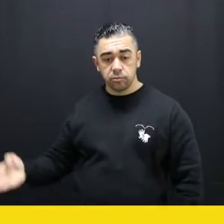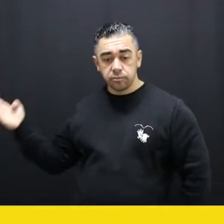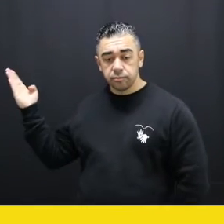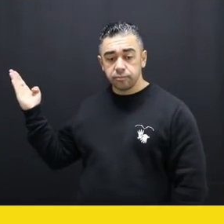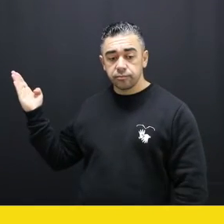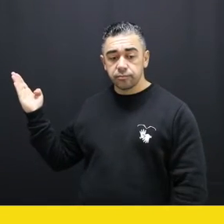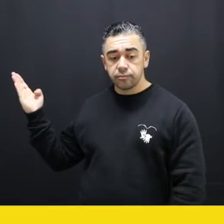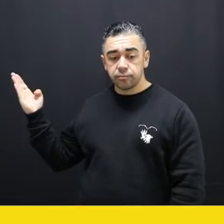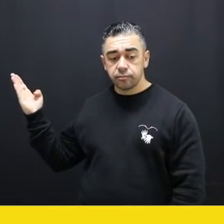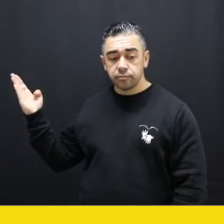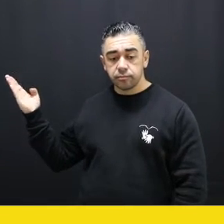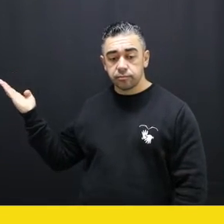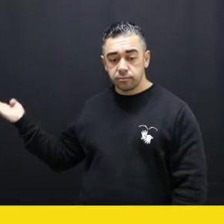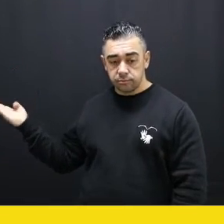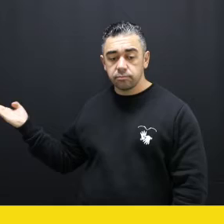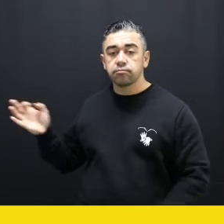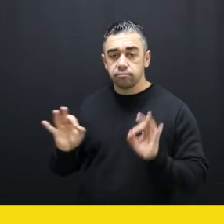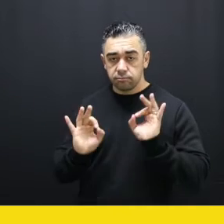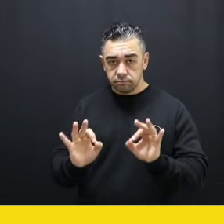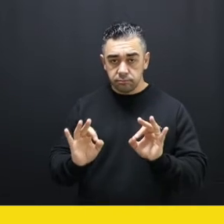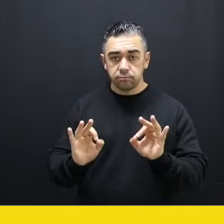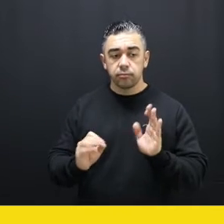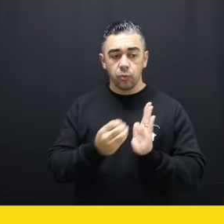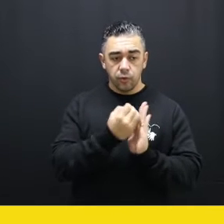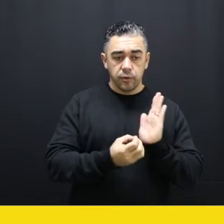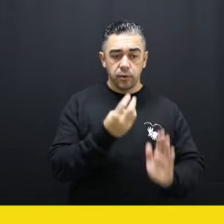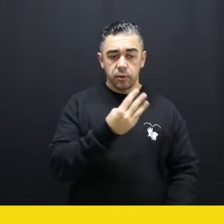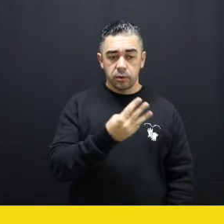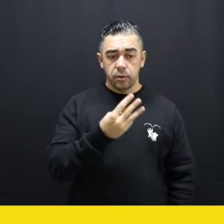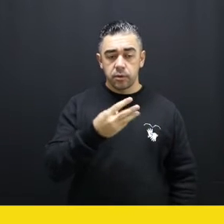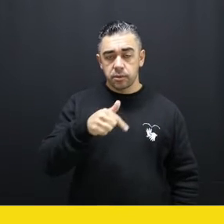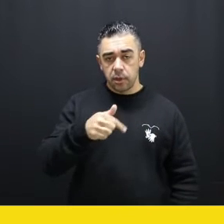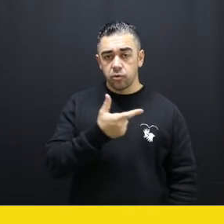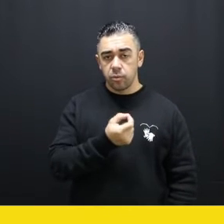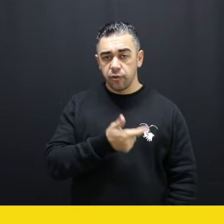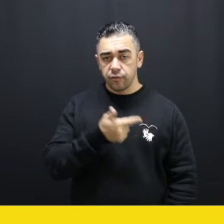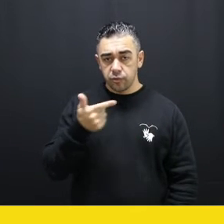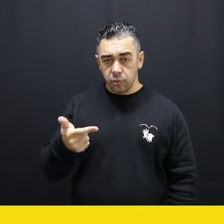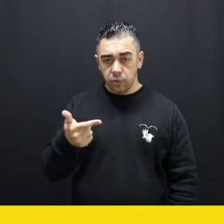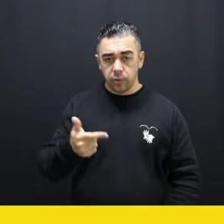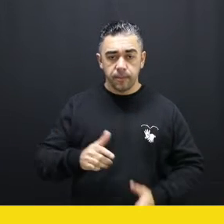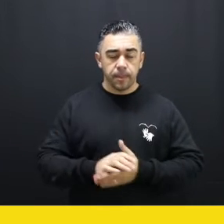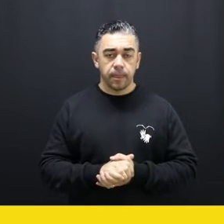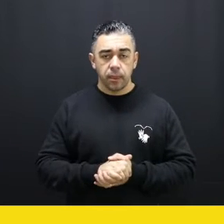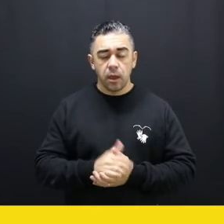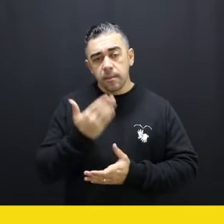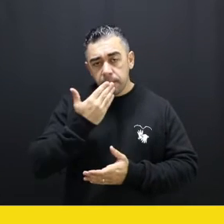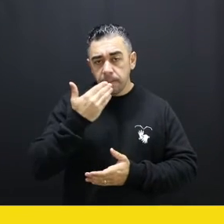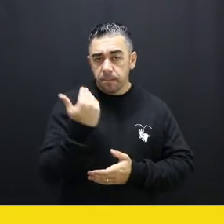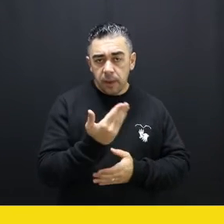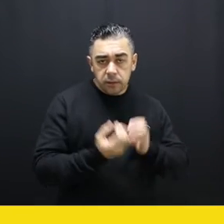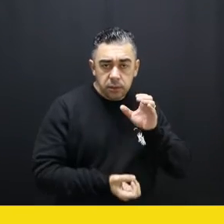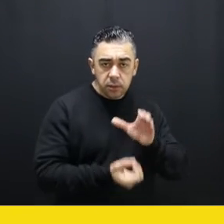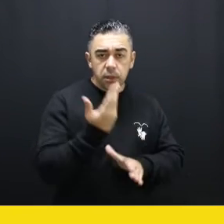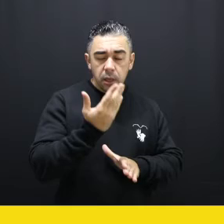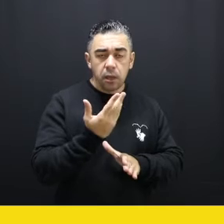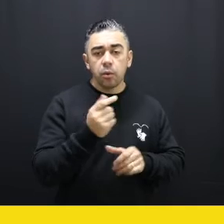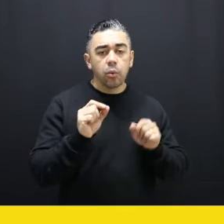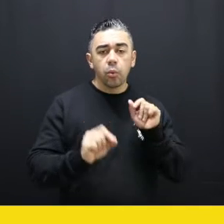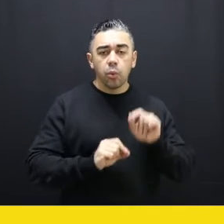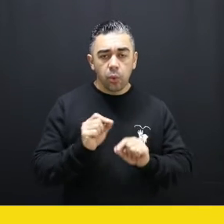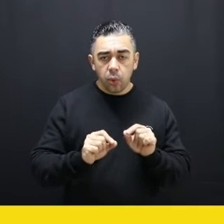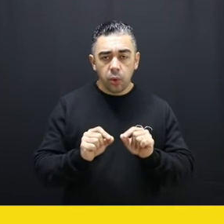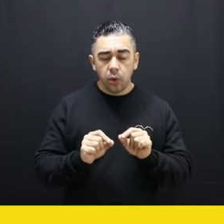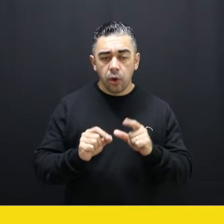se tiver aí isso ali eu fiz tem 37 2022 onde solicita que seja implantado na estrutura de